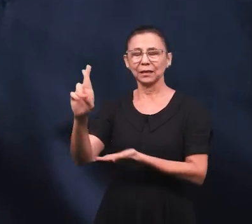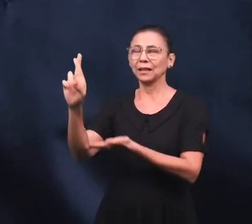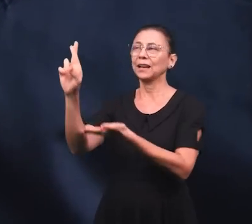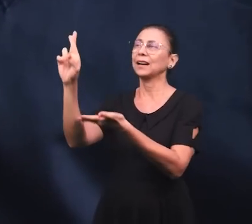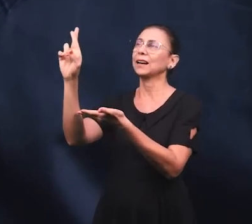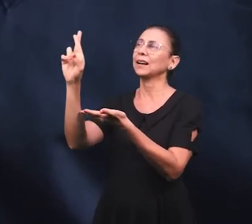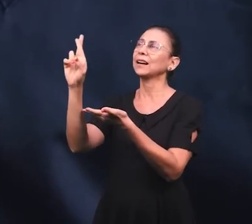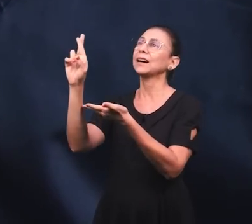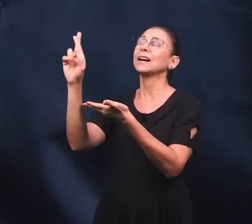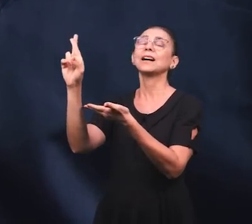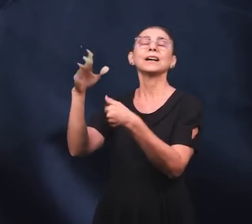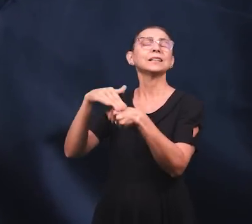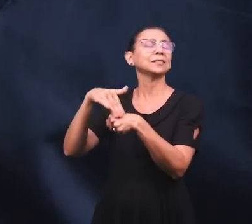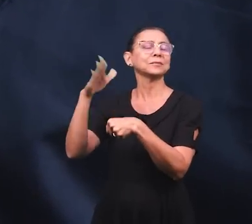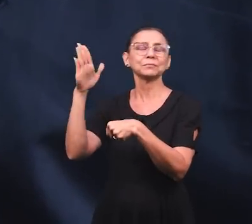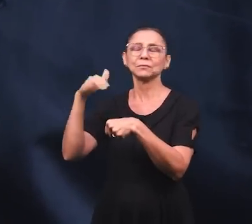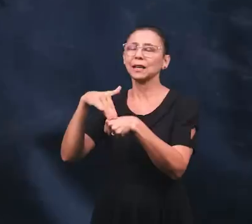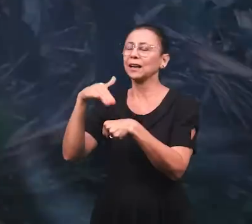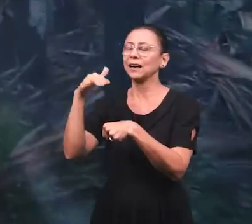mais e